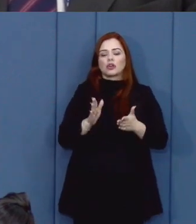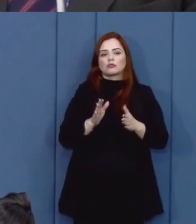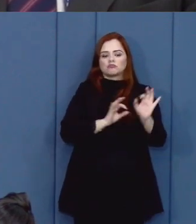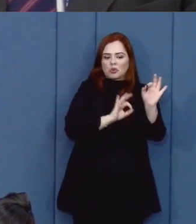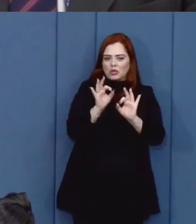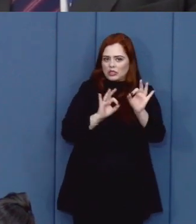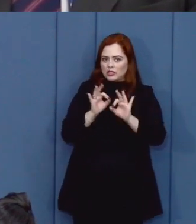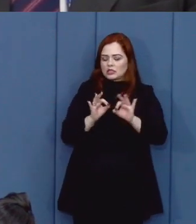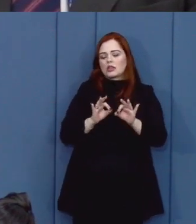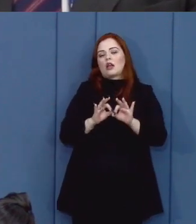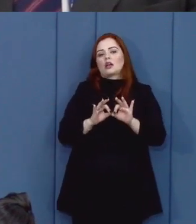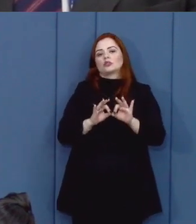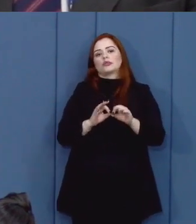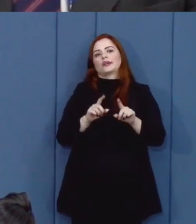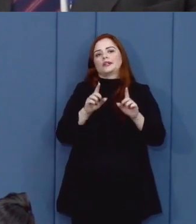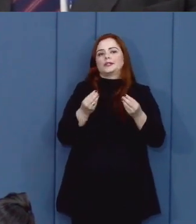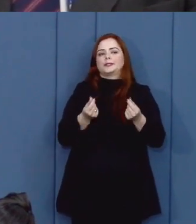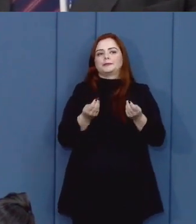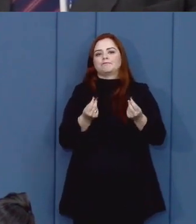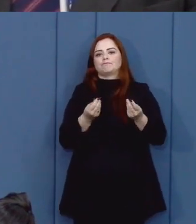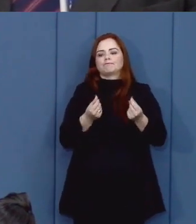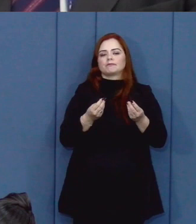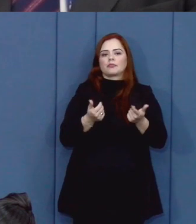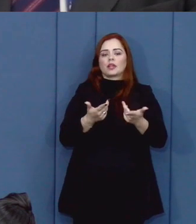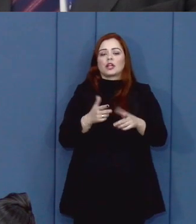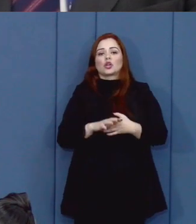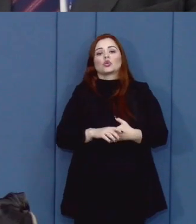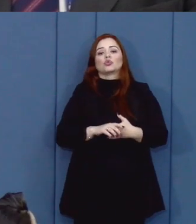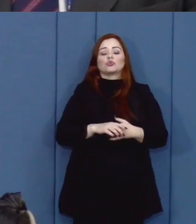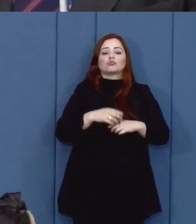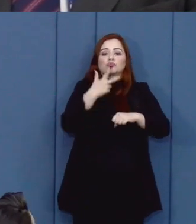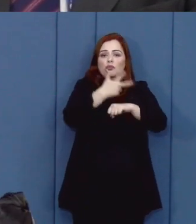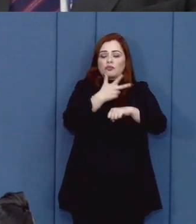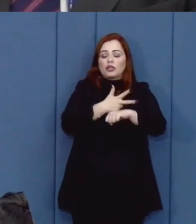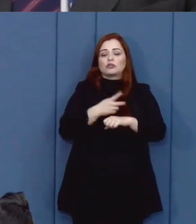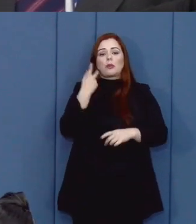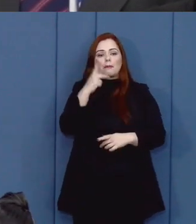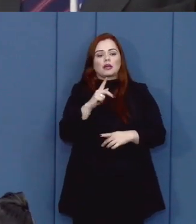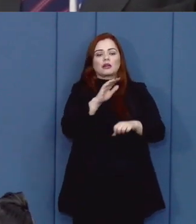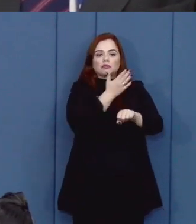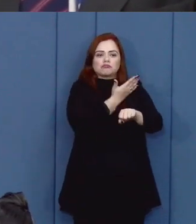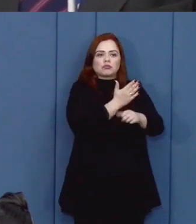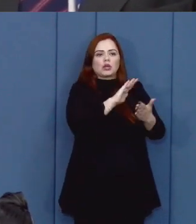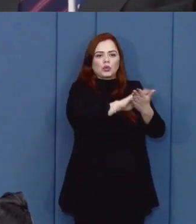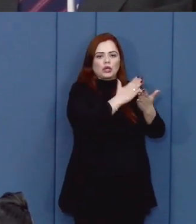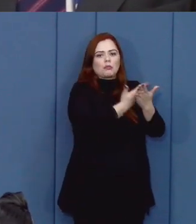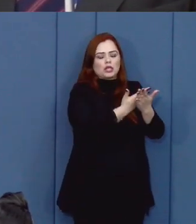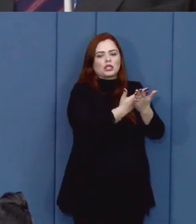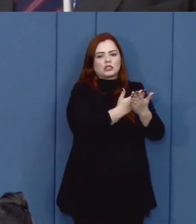num vídeo mais compacto, com a tradução em inglês, para divulgação também para público externo.